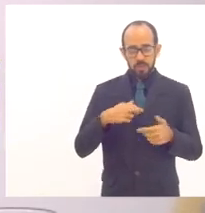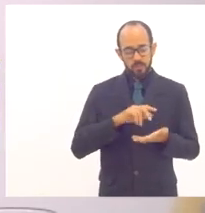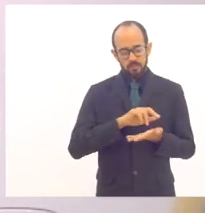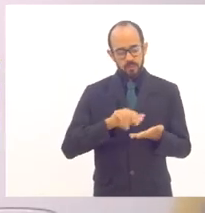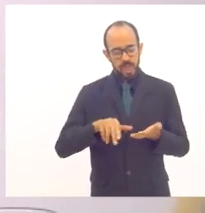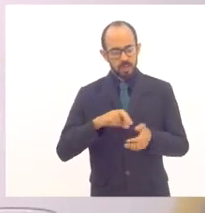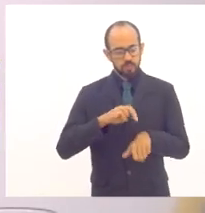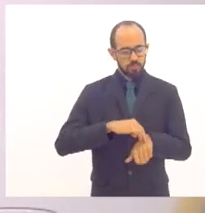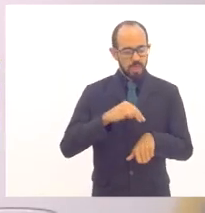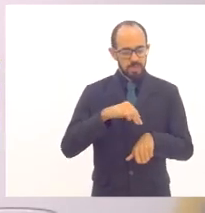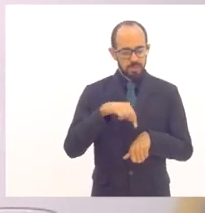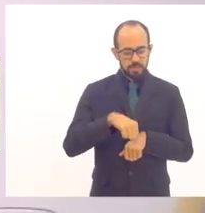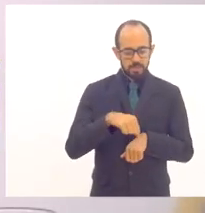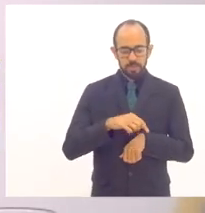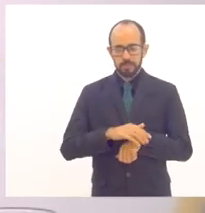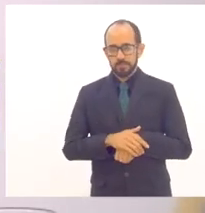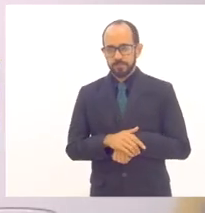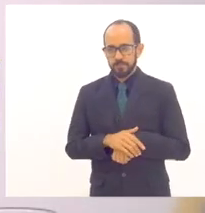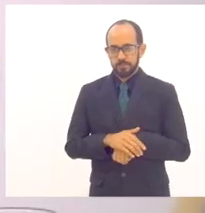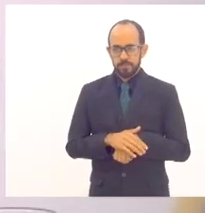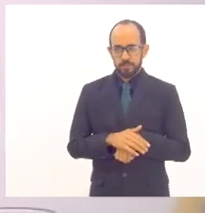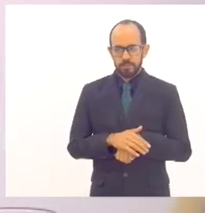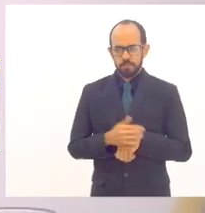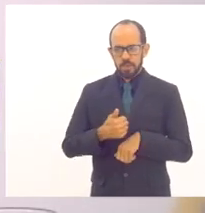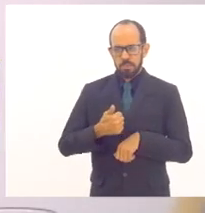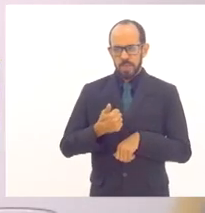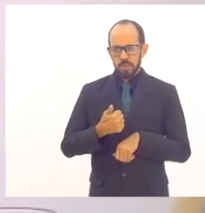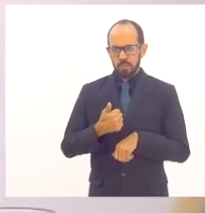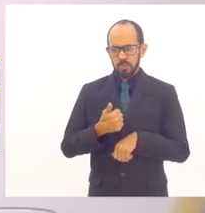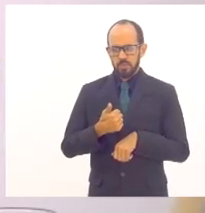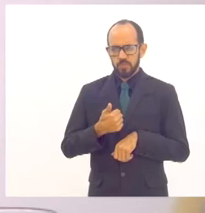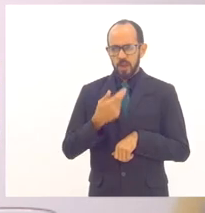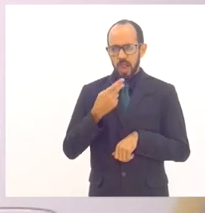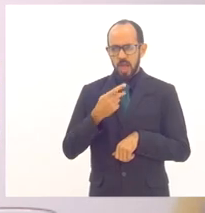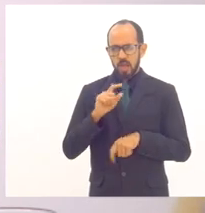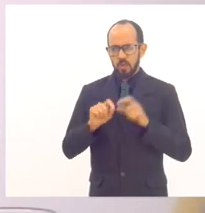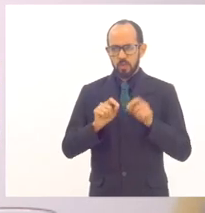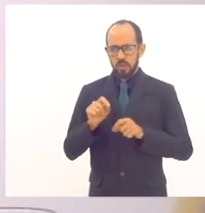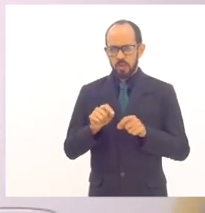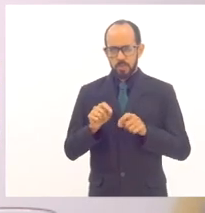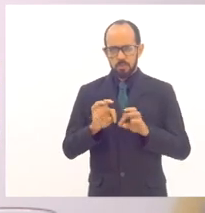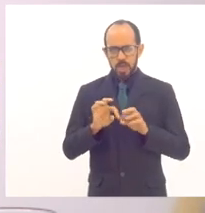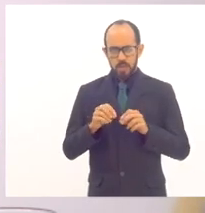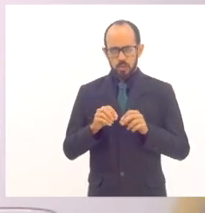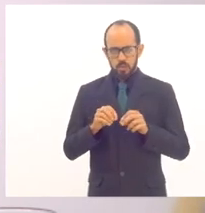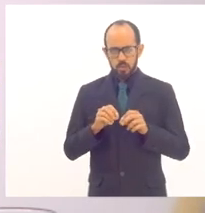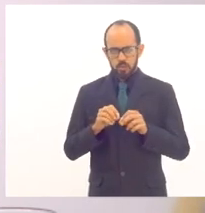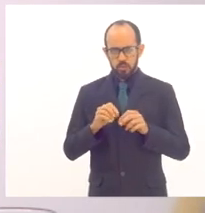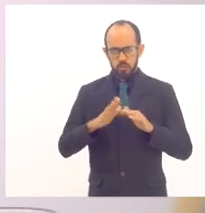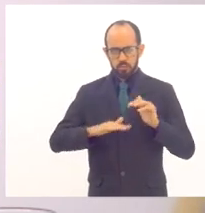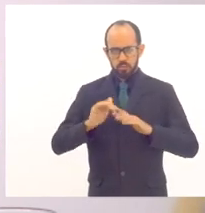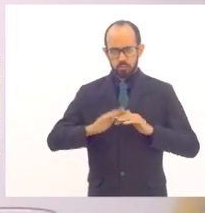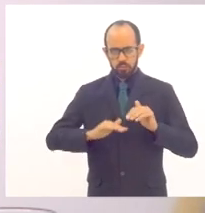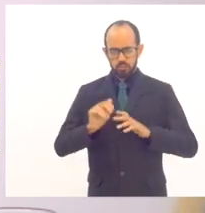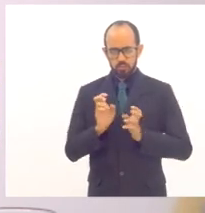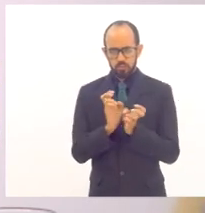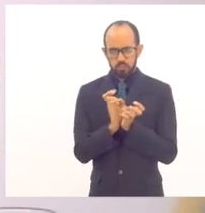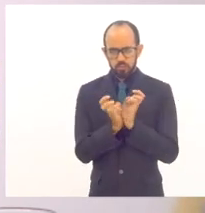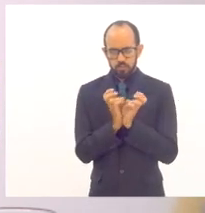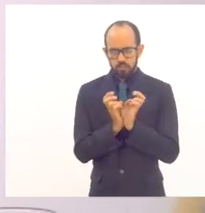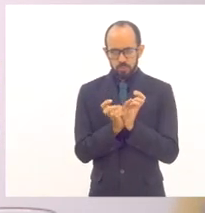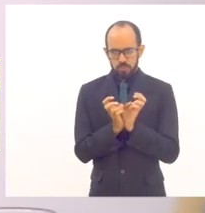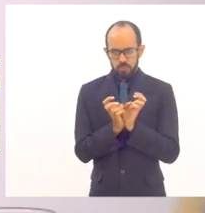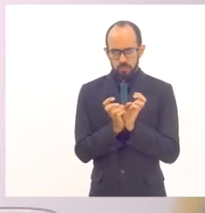velhos. Primeiro, eu queria chamar a atenção de todos os capoeiristas, e quando eu